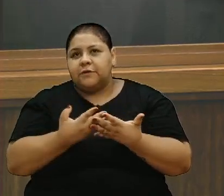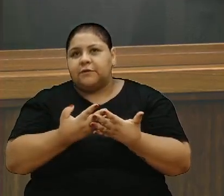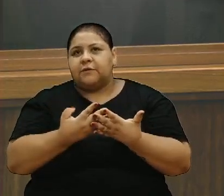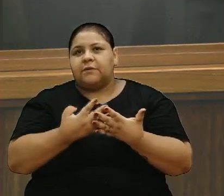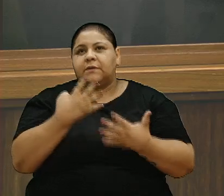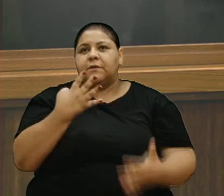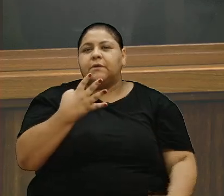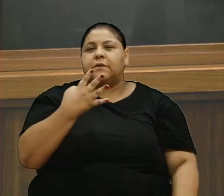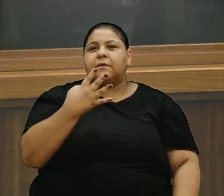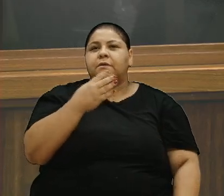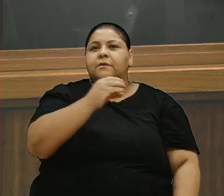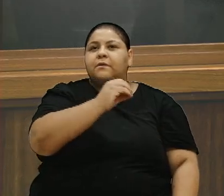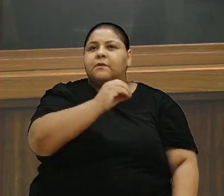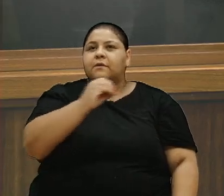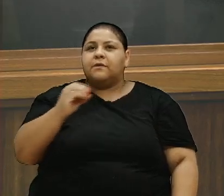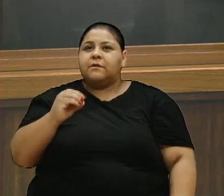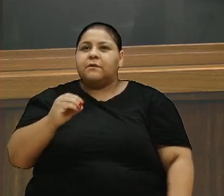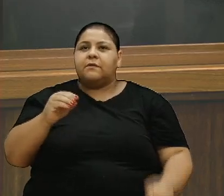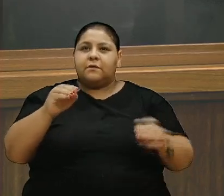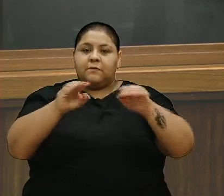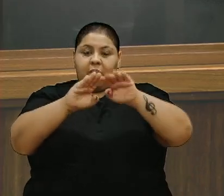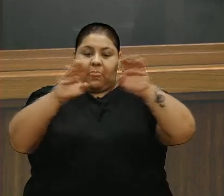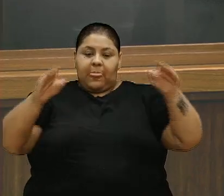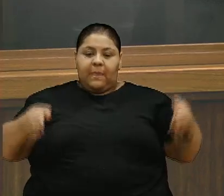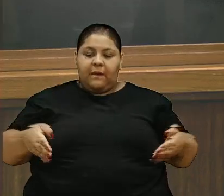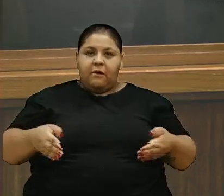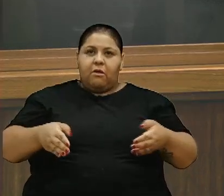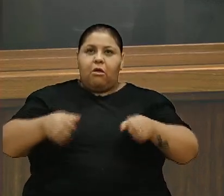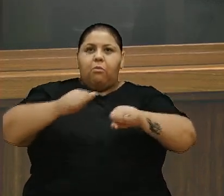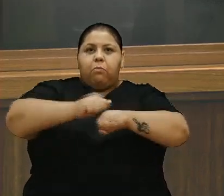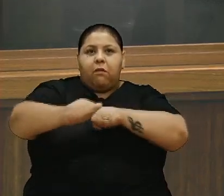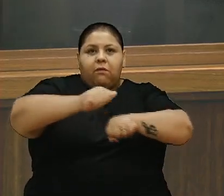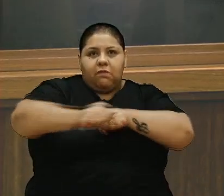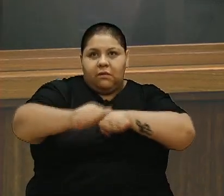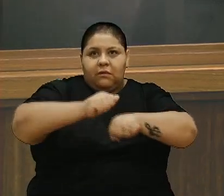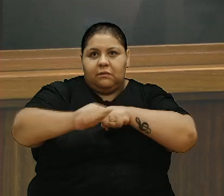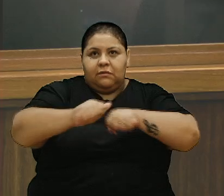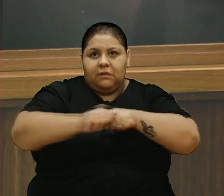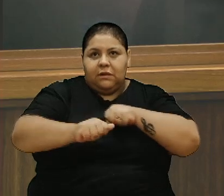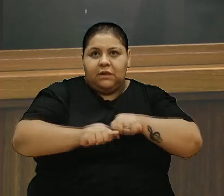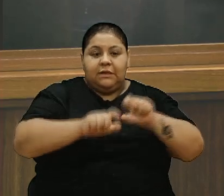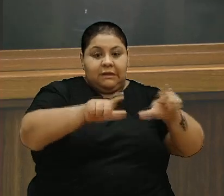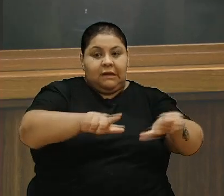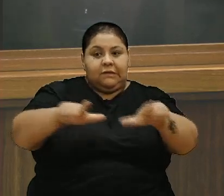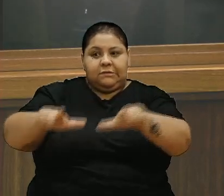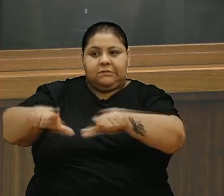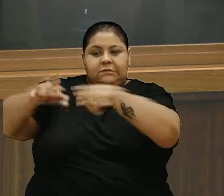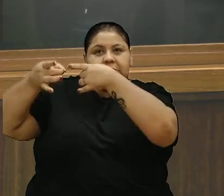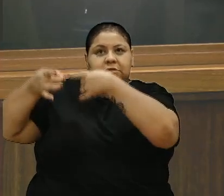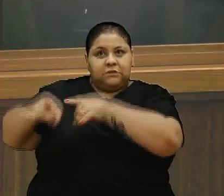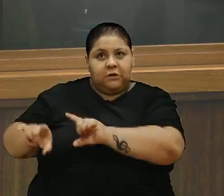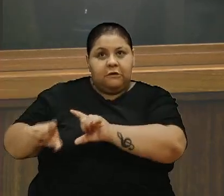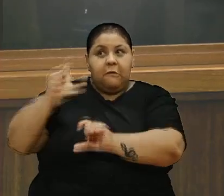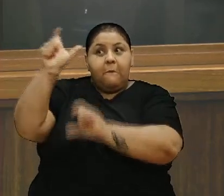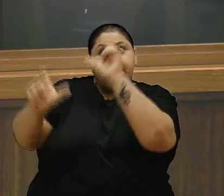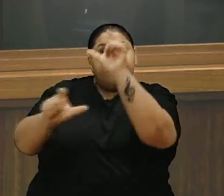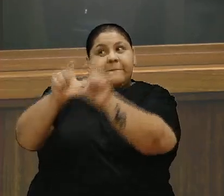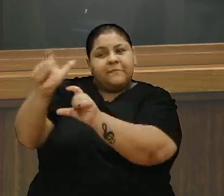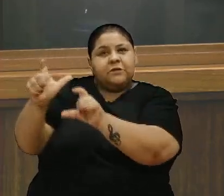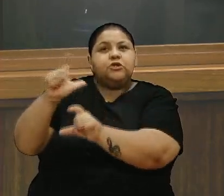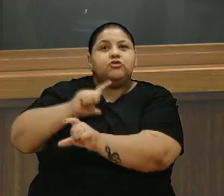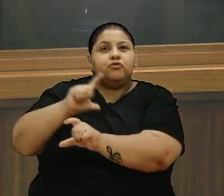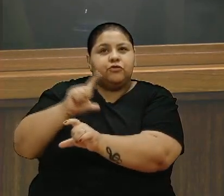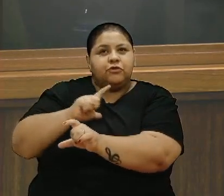400 lavanderias coletivas nas áreas atingidas para que as pessoas